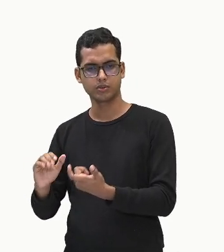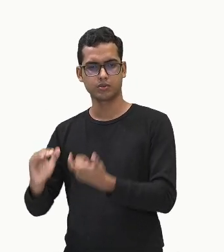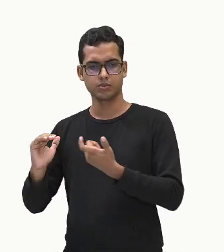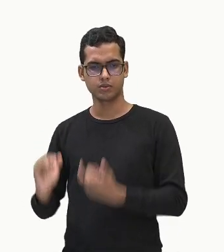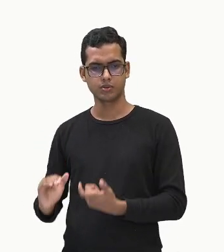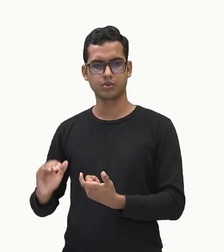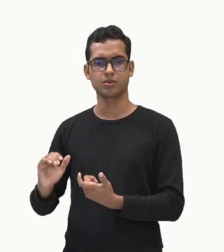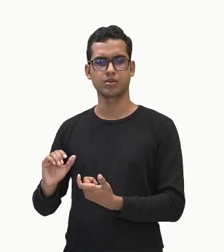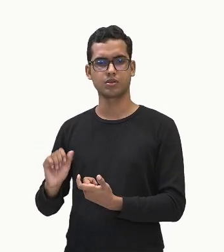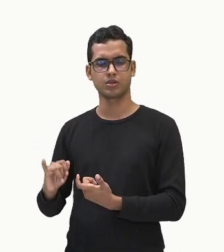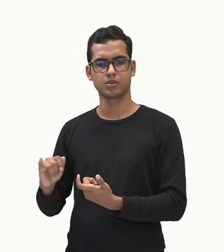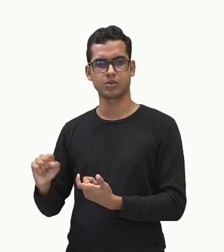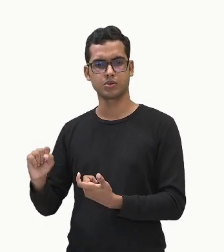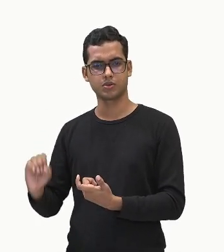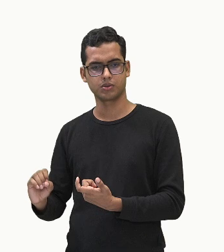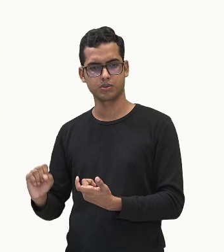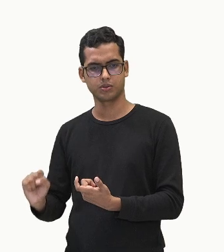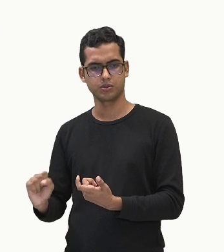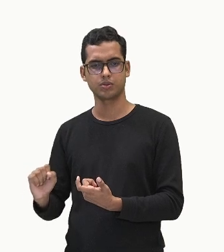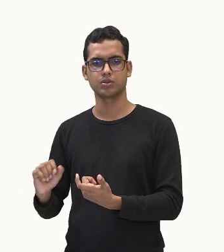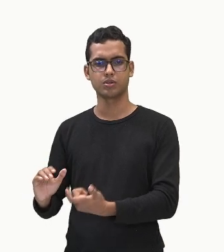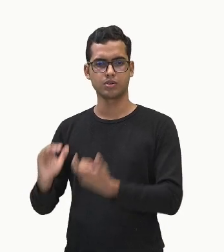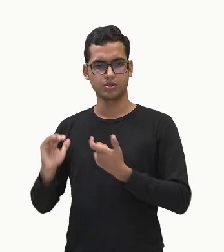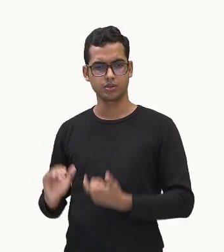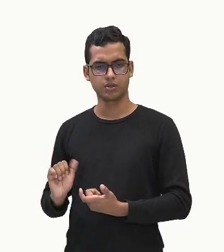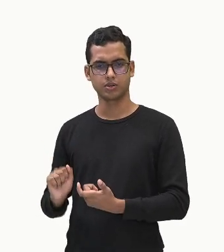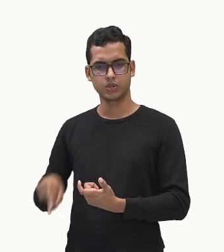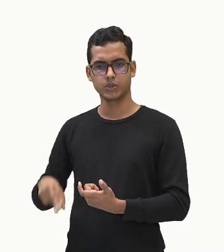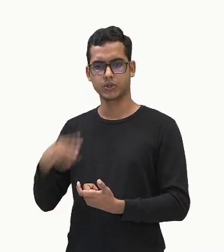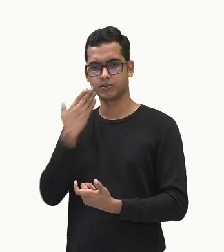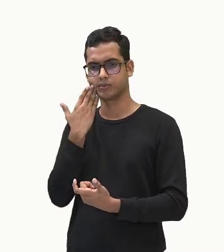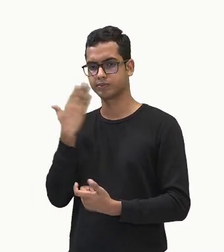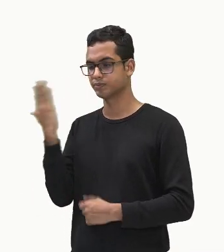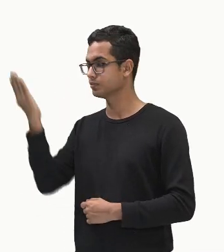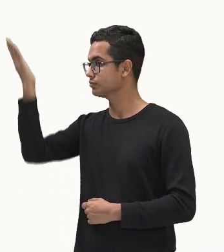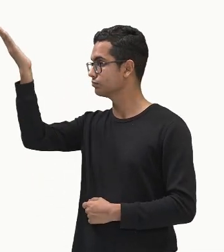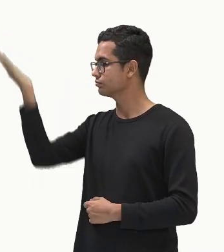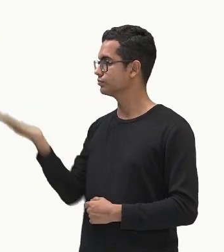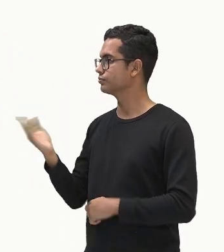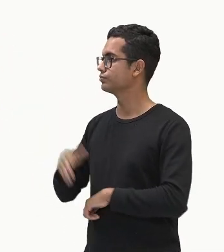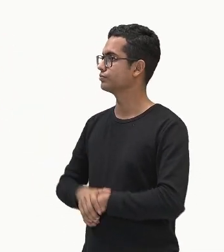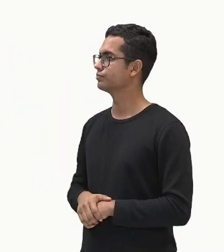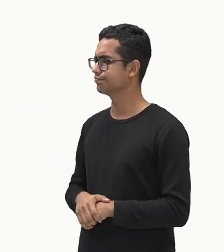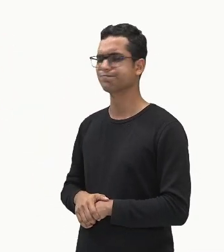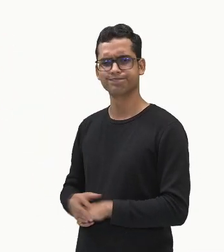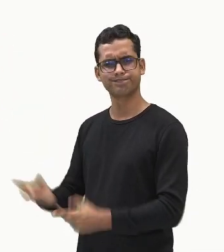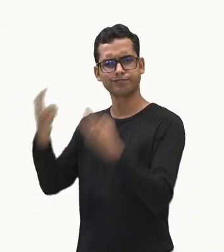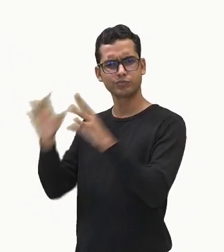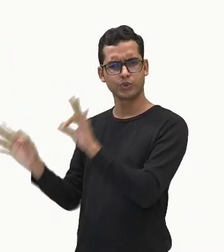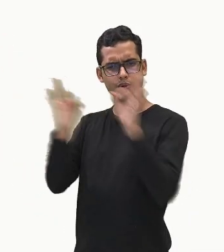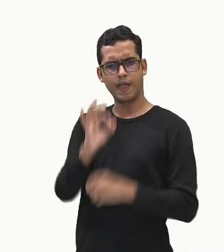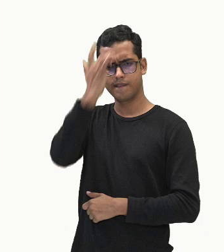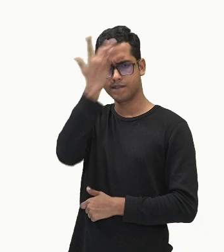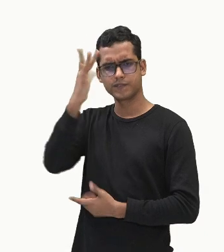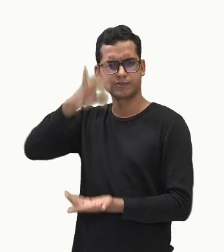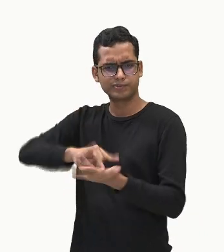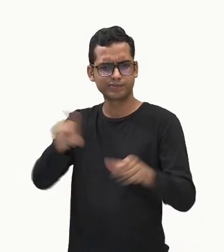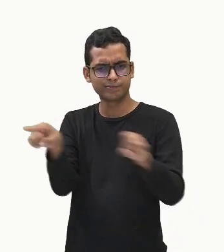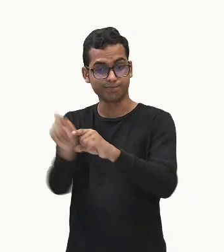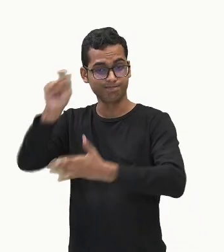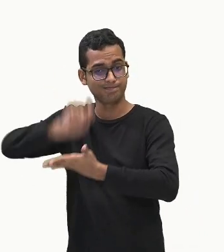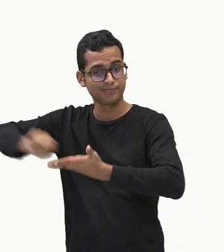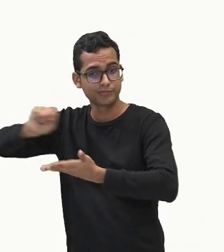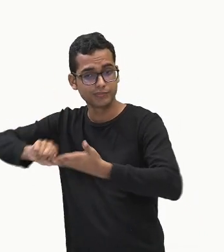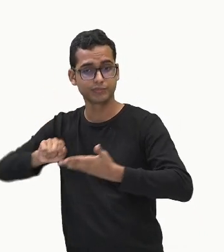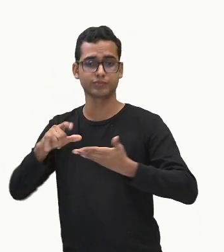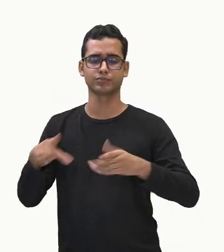amás, ellos, ellas e ustedes amam. Então, lembram? Bem fácil, a gente pega a raiz e adiciona